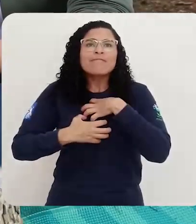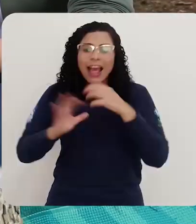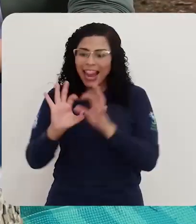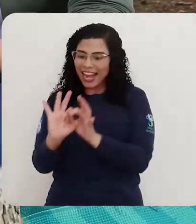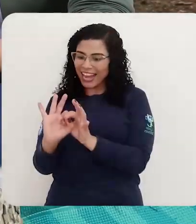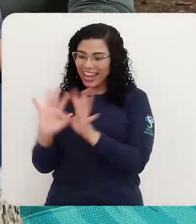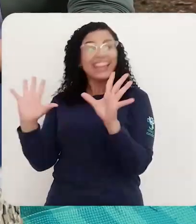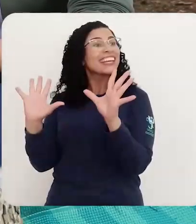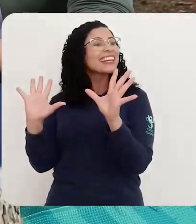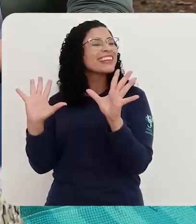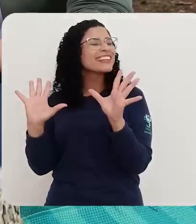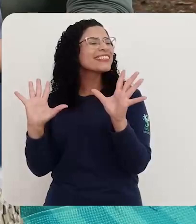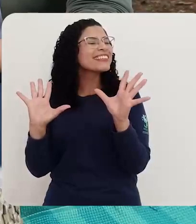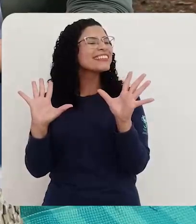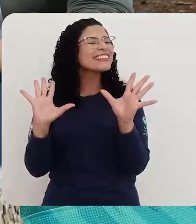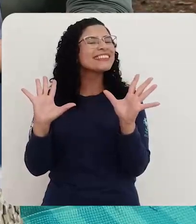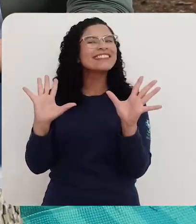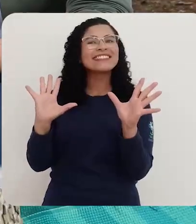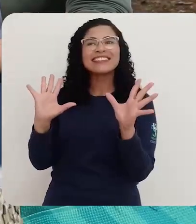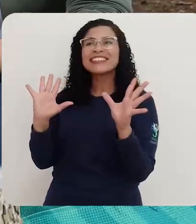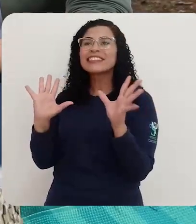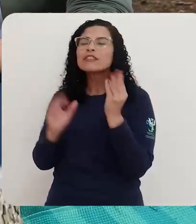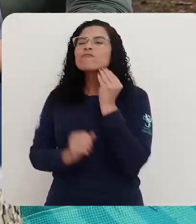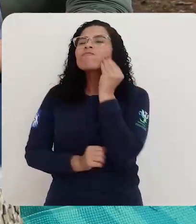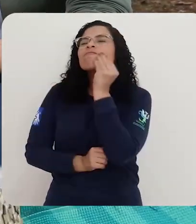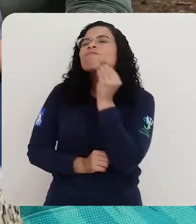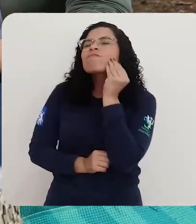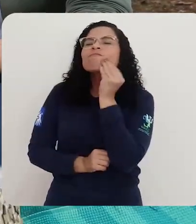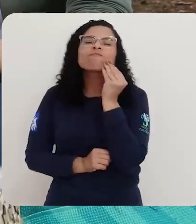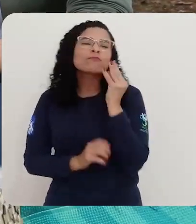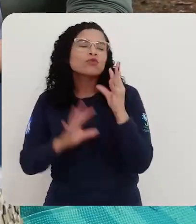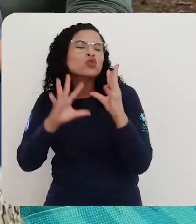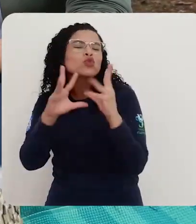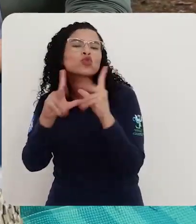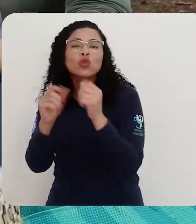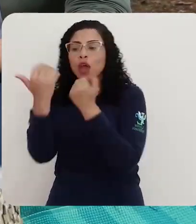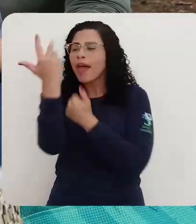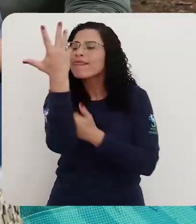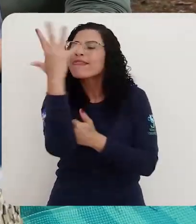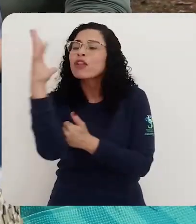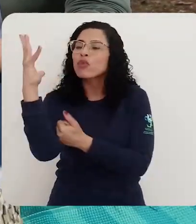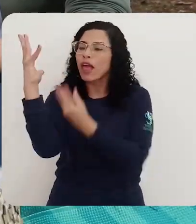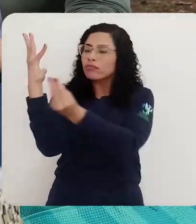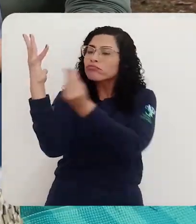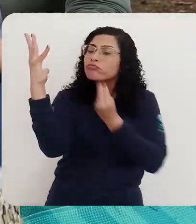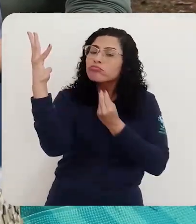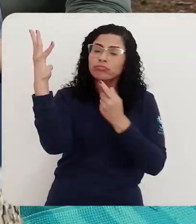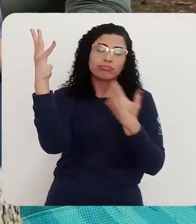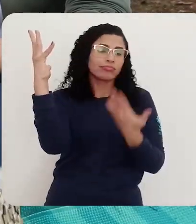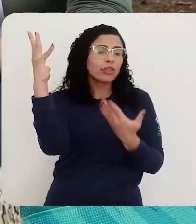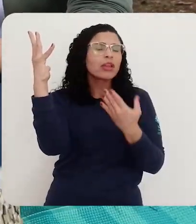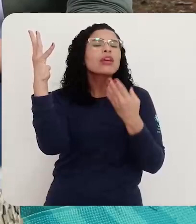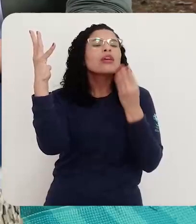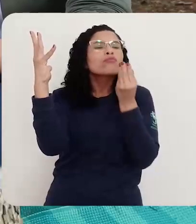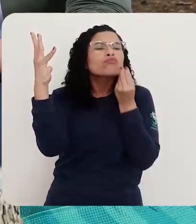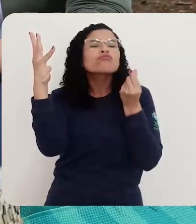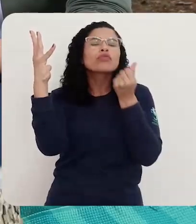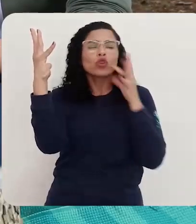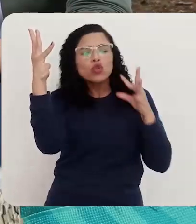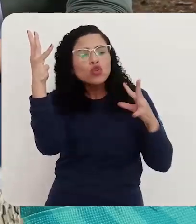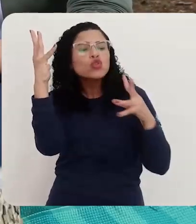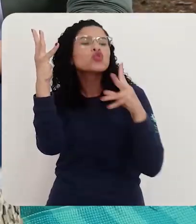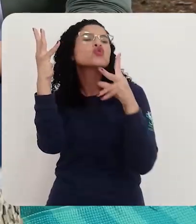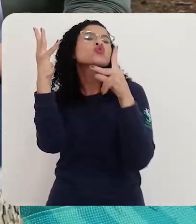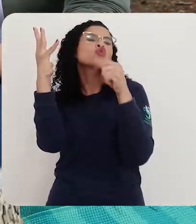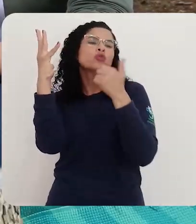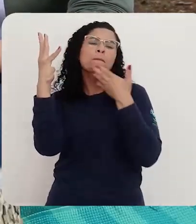sente em liberdade, à vontade, para a gente experimentar tudo aquilo que a natureza tem para oferecer e experimentar da